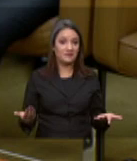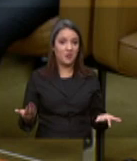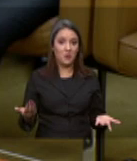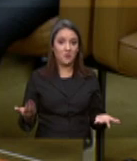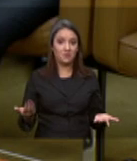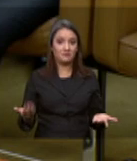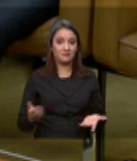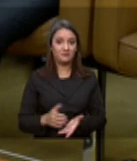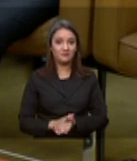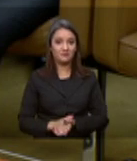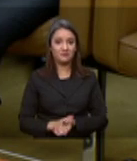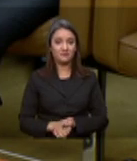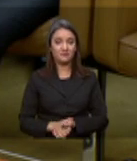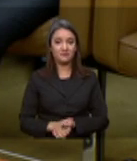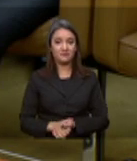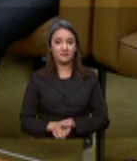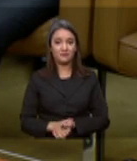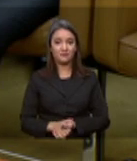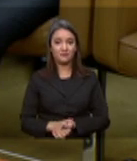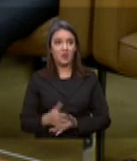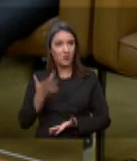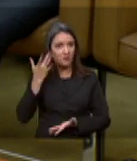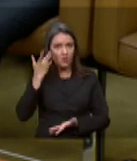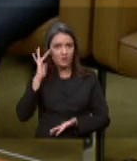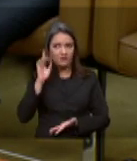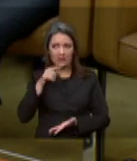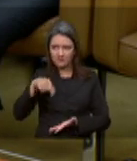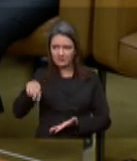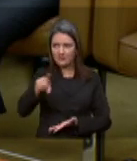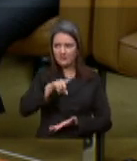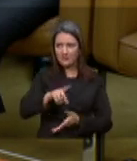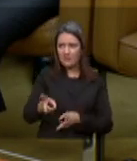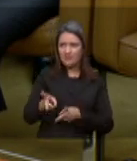todos os presentes têm noção